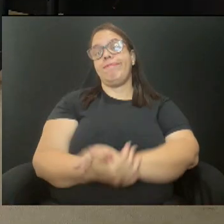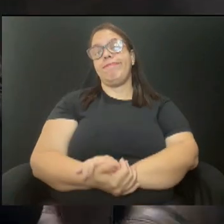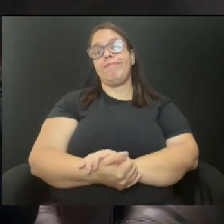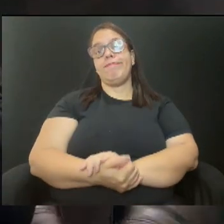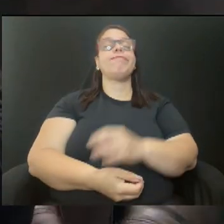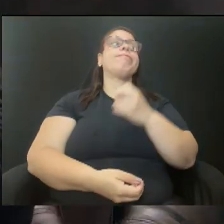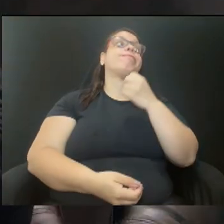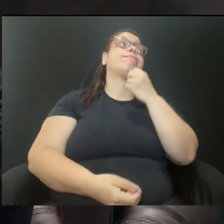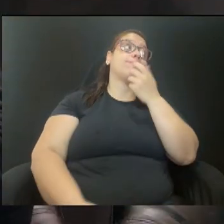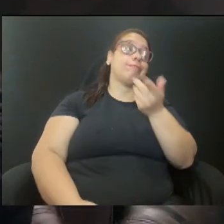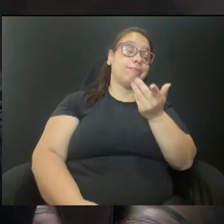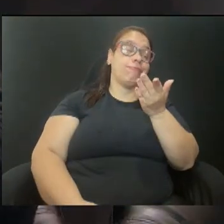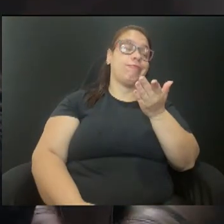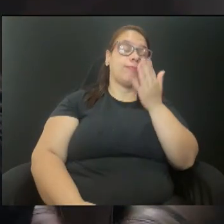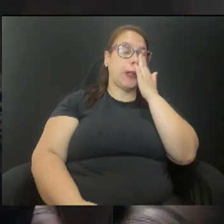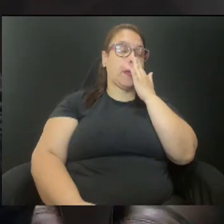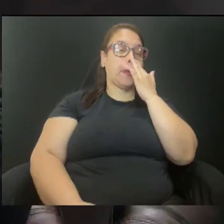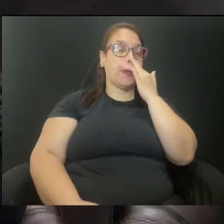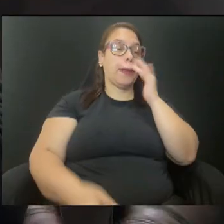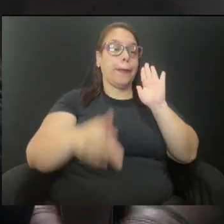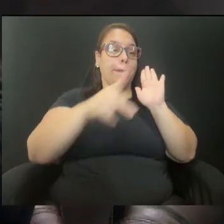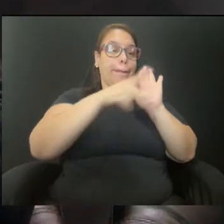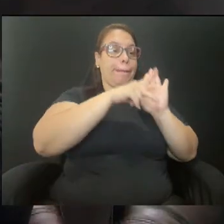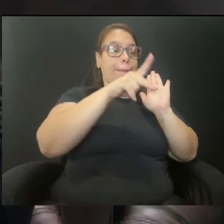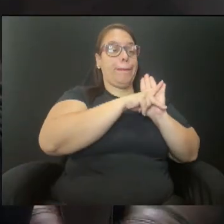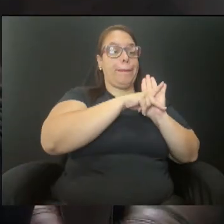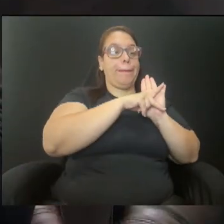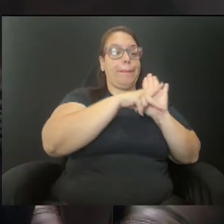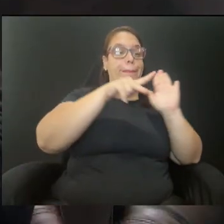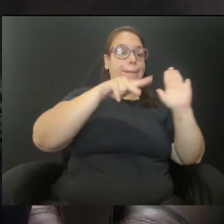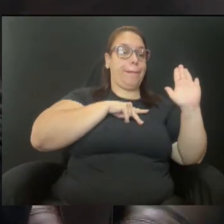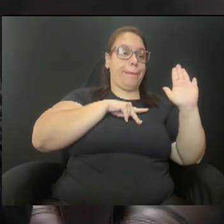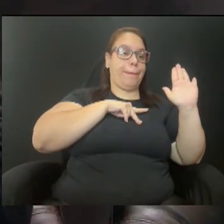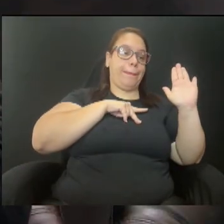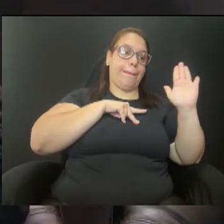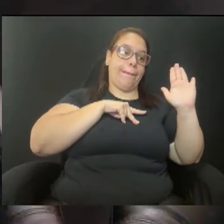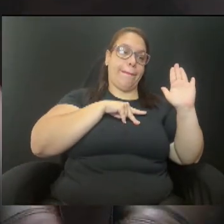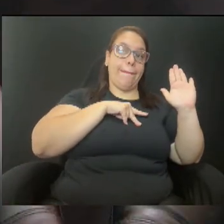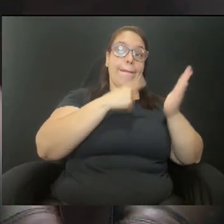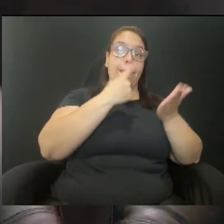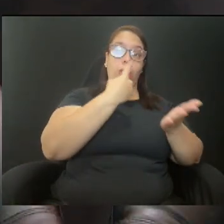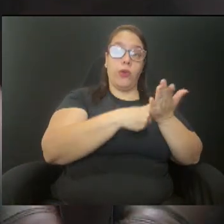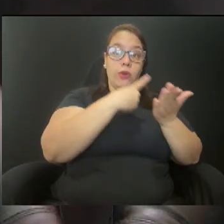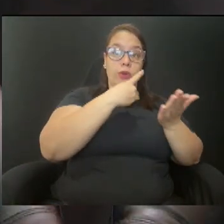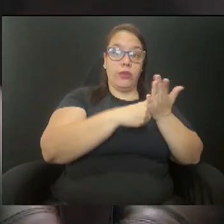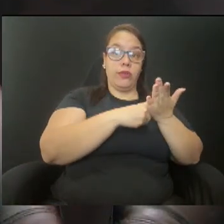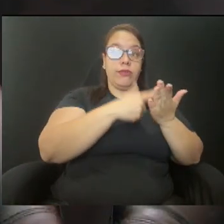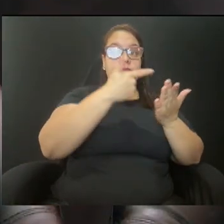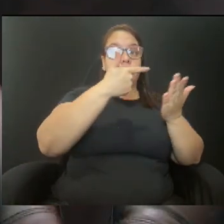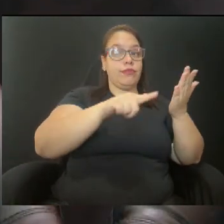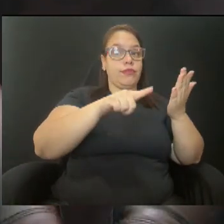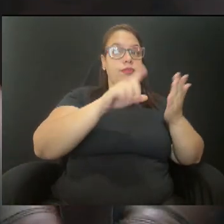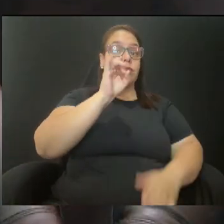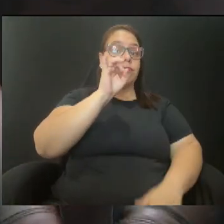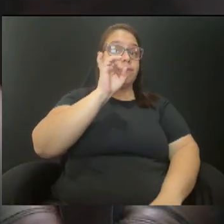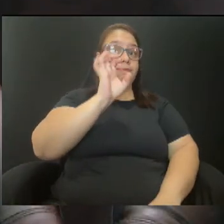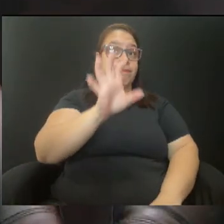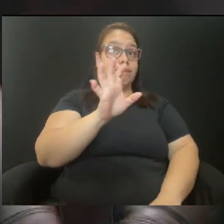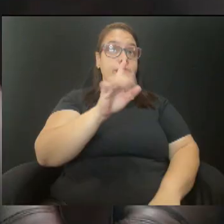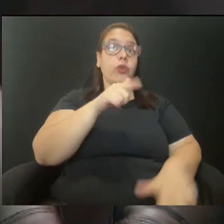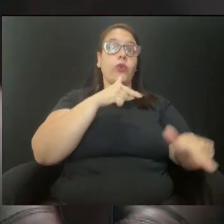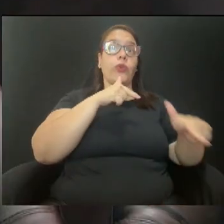a fala pertencimento, eu gostei muito que ela falou comprometer. E aí, de novo, não é só uma questão no trabalho, uma questão